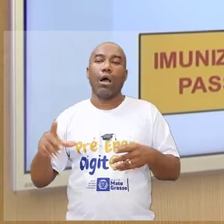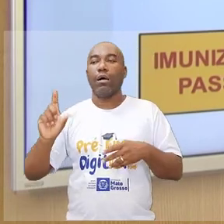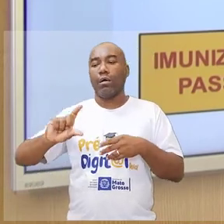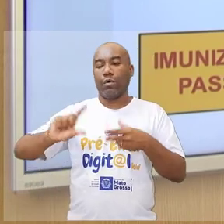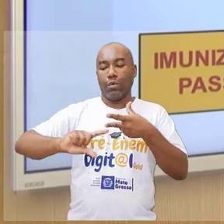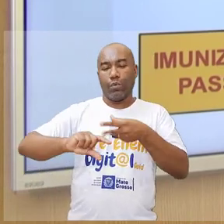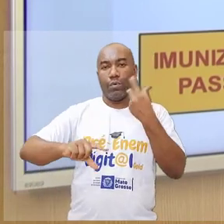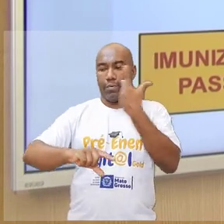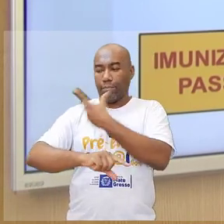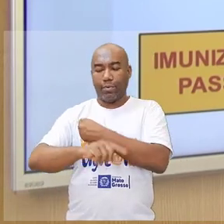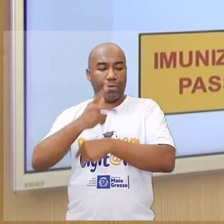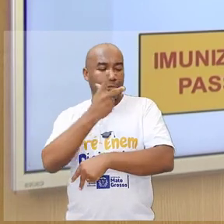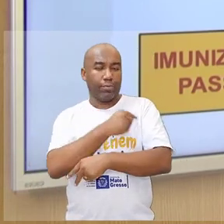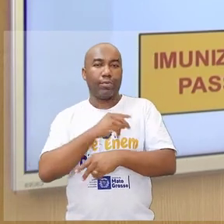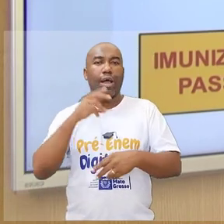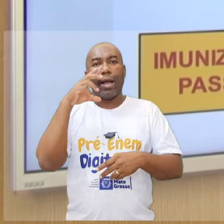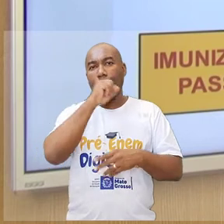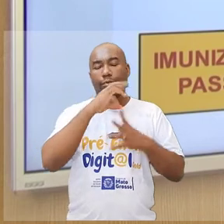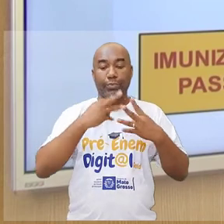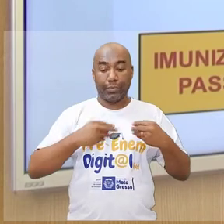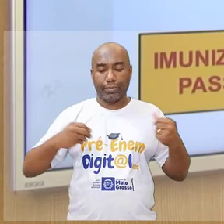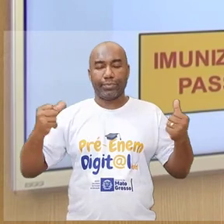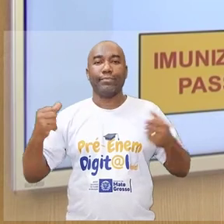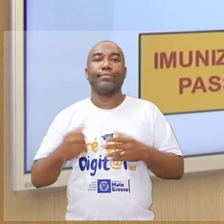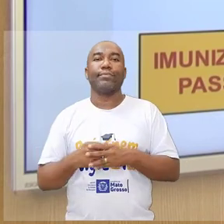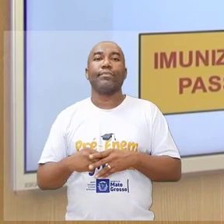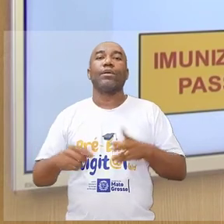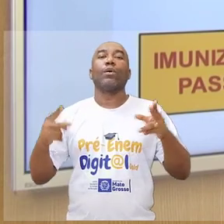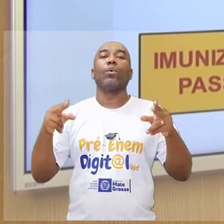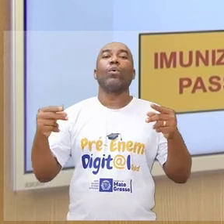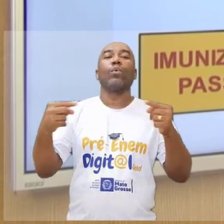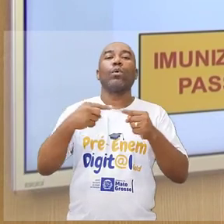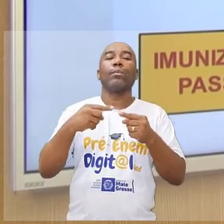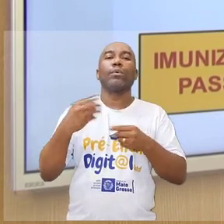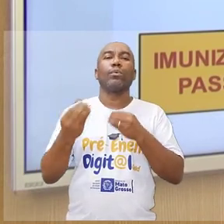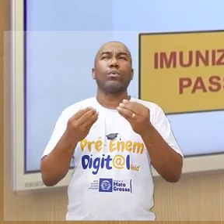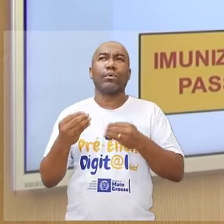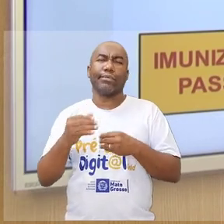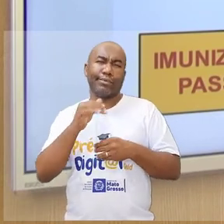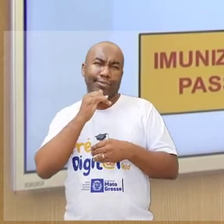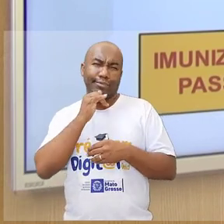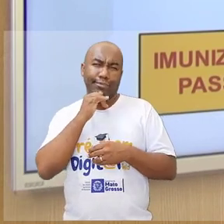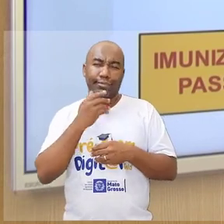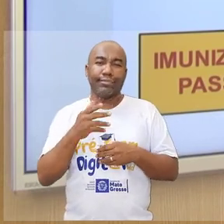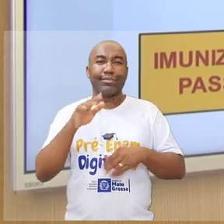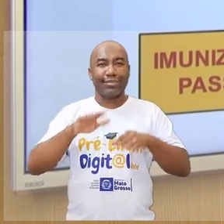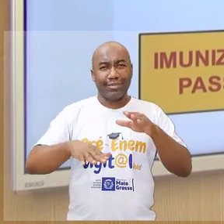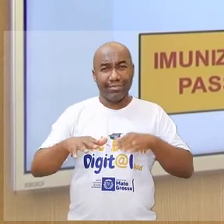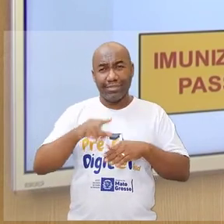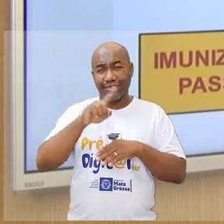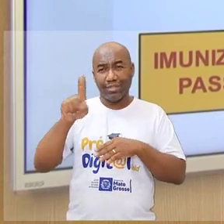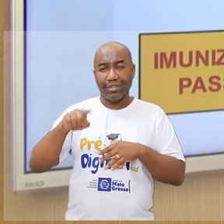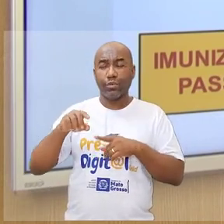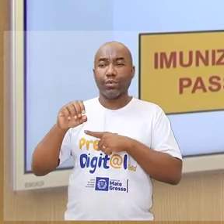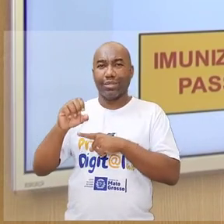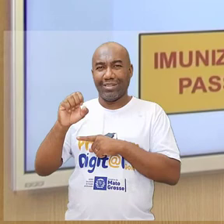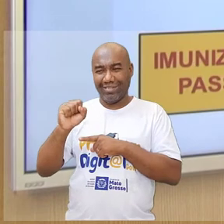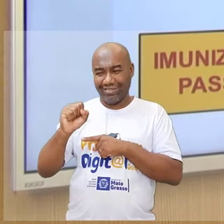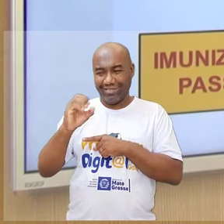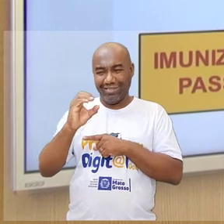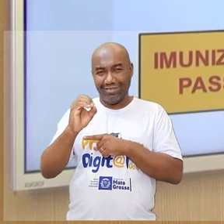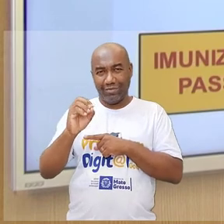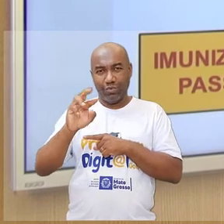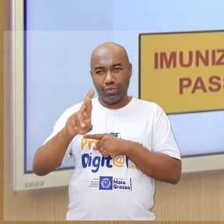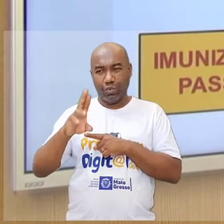assim, ó, soros terapêuticos. Eles contêm o que a gente pode até brincar e falar que tem